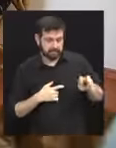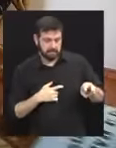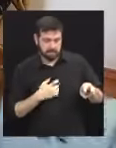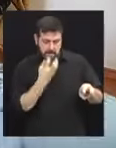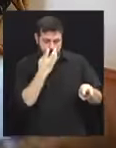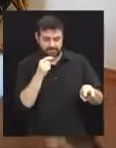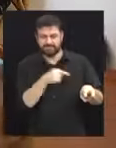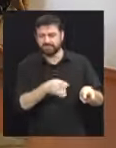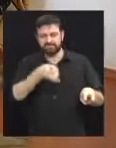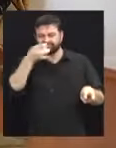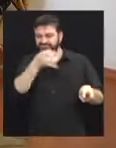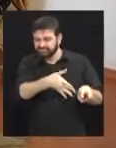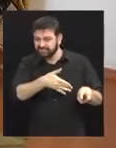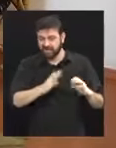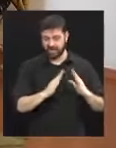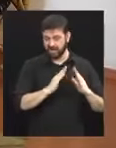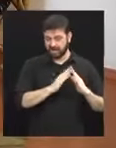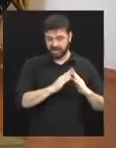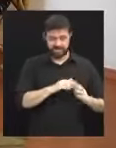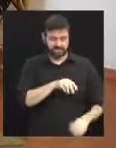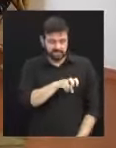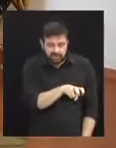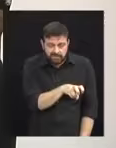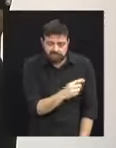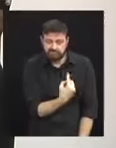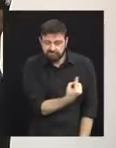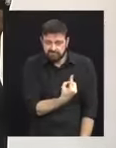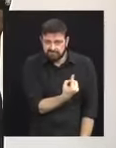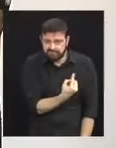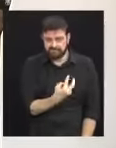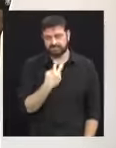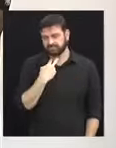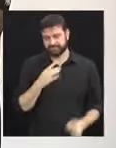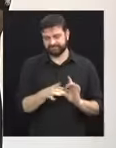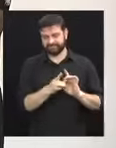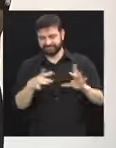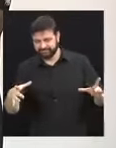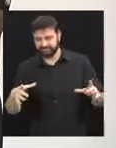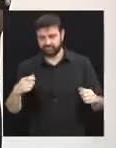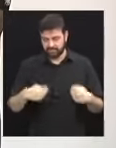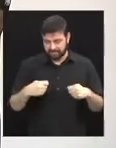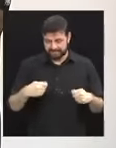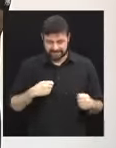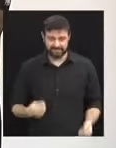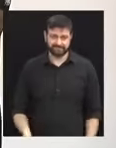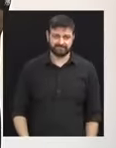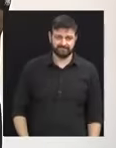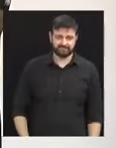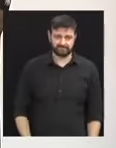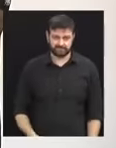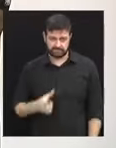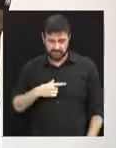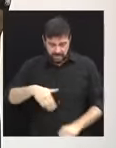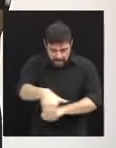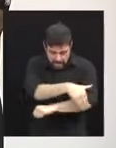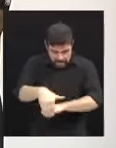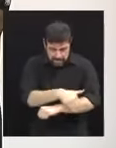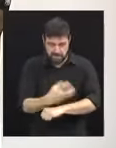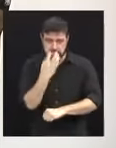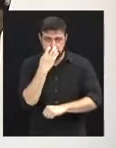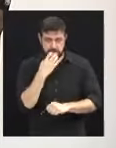de casa, abandonados em quintais. Então, não consigo separar uma coisa de outra. O que acontece é que o abandono na rua,